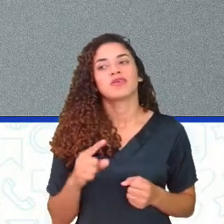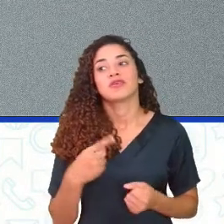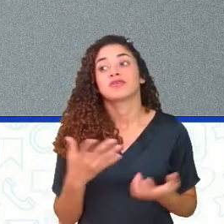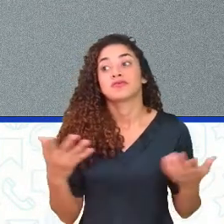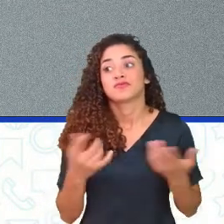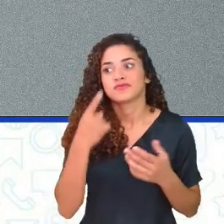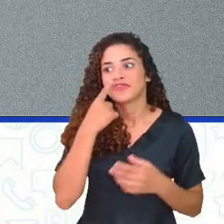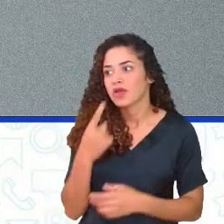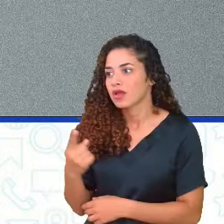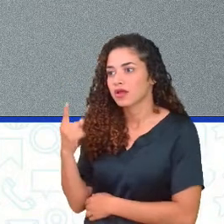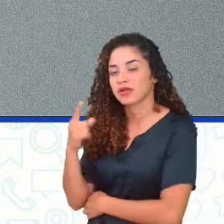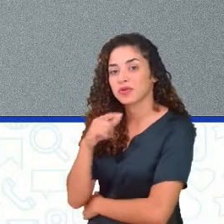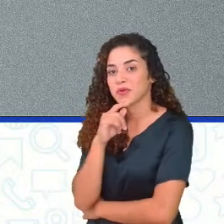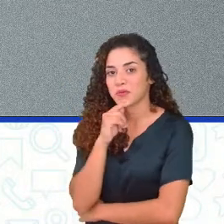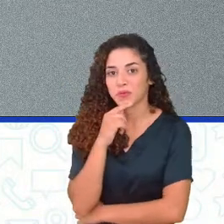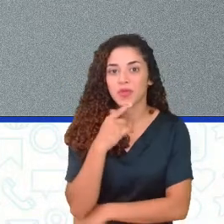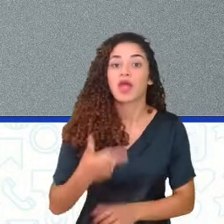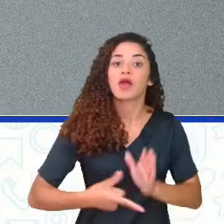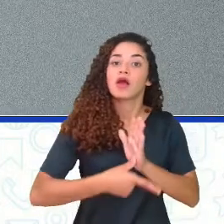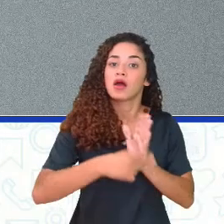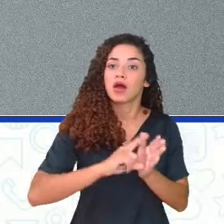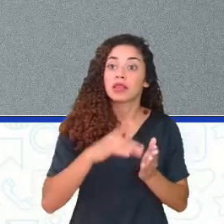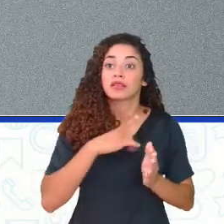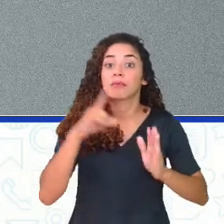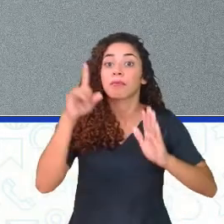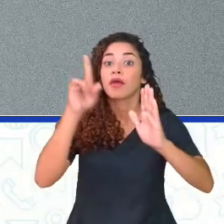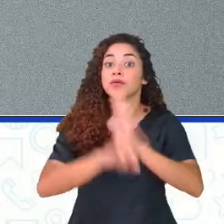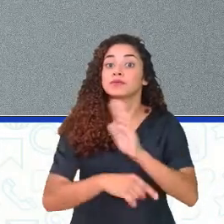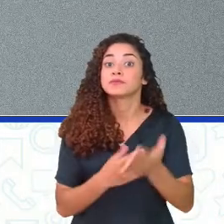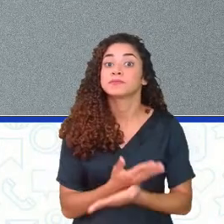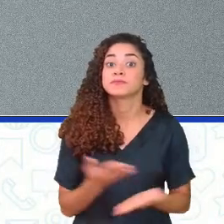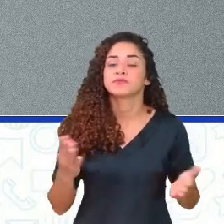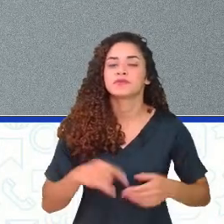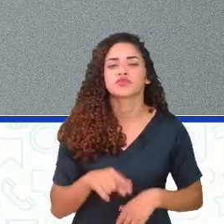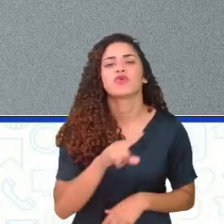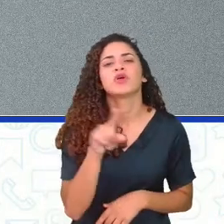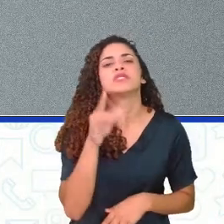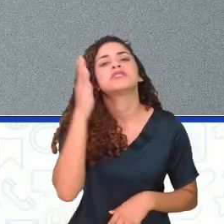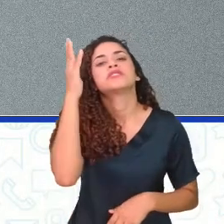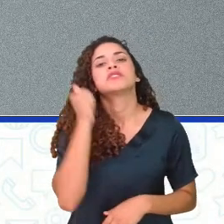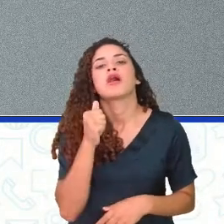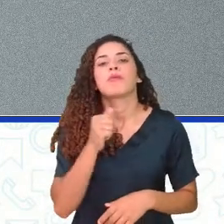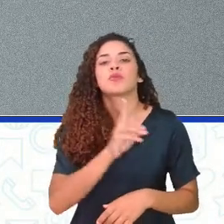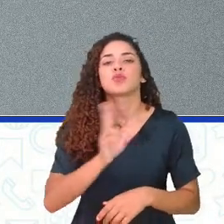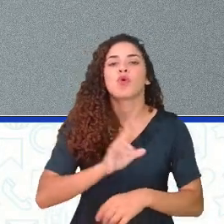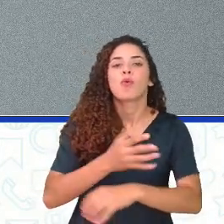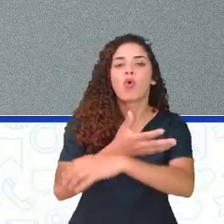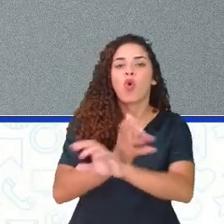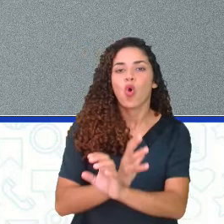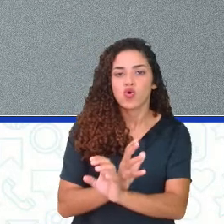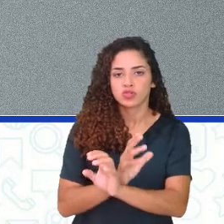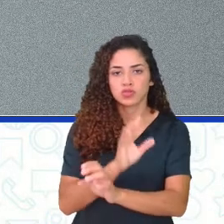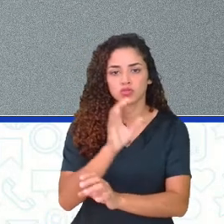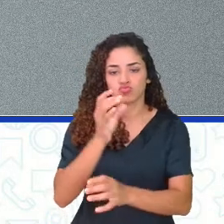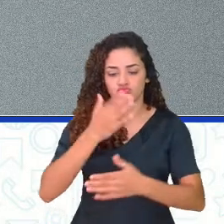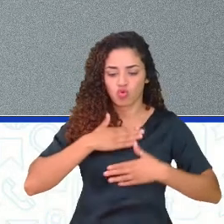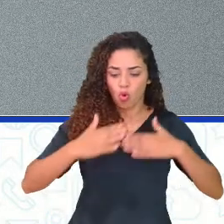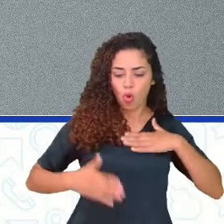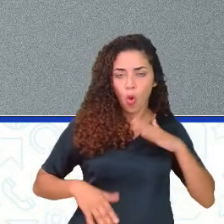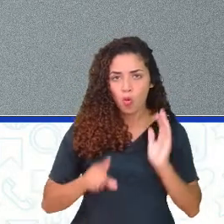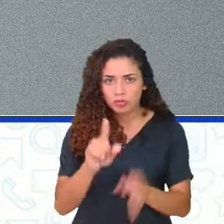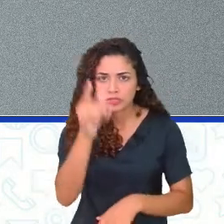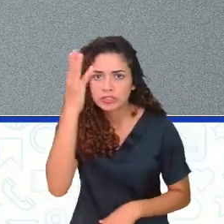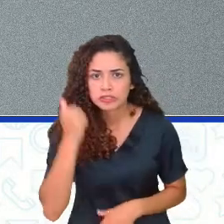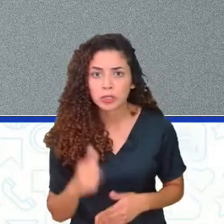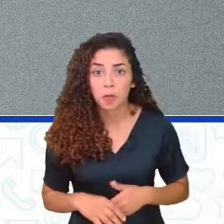esqueleto. Mas antes, eu tenho uma perguntinha. Vocês sabem os nomes dos ossos do nosso corpo? Será que